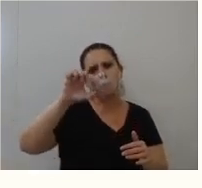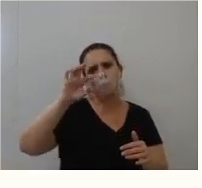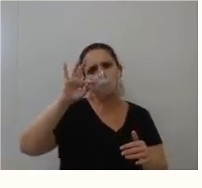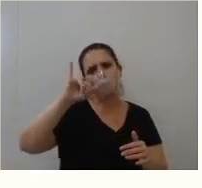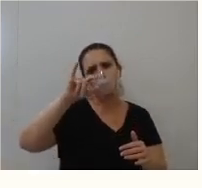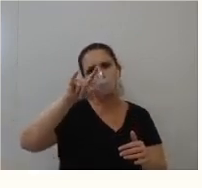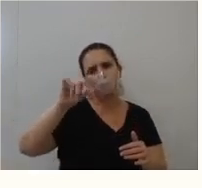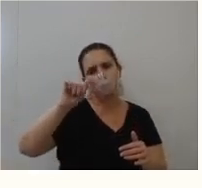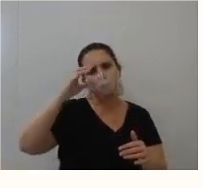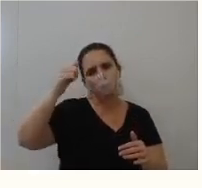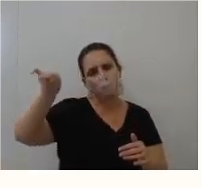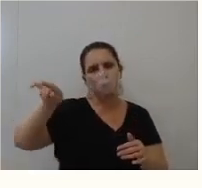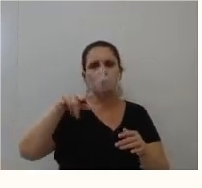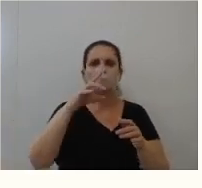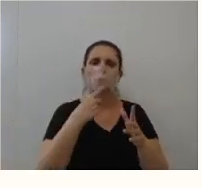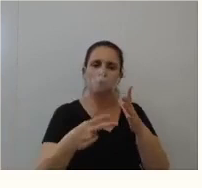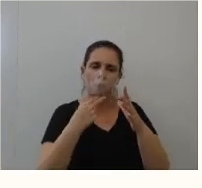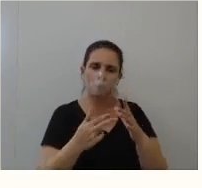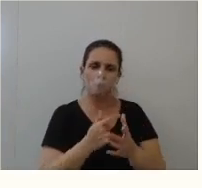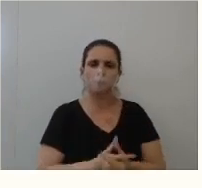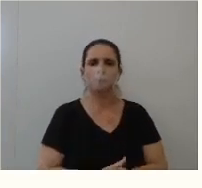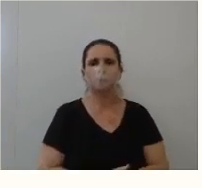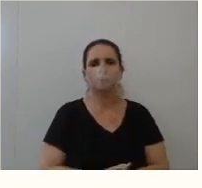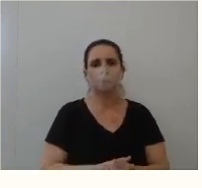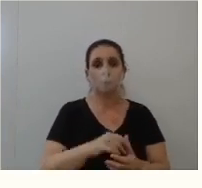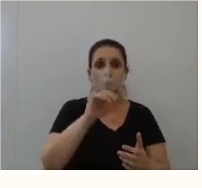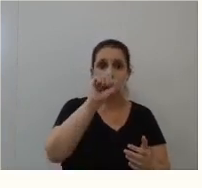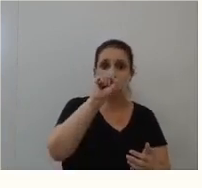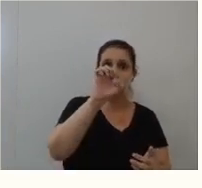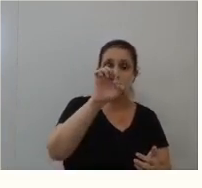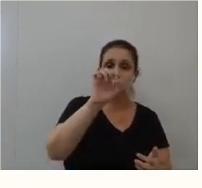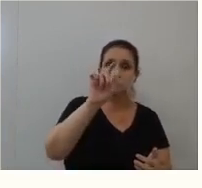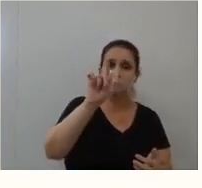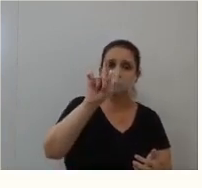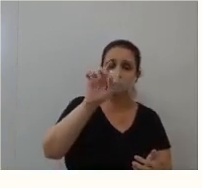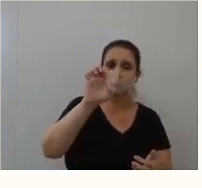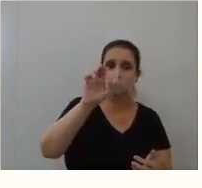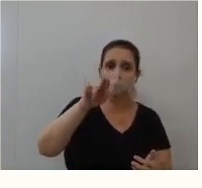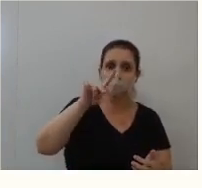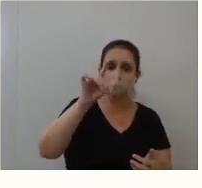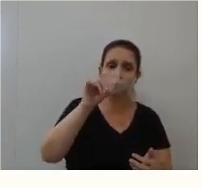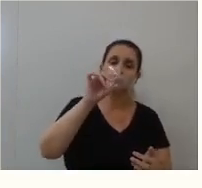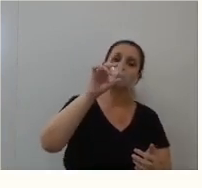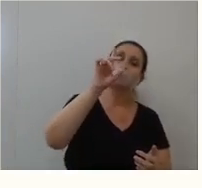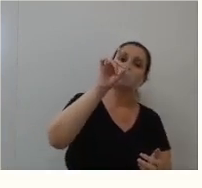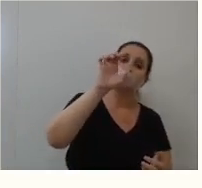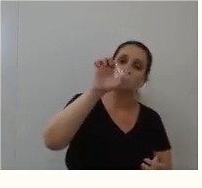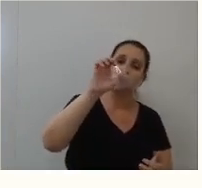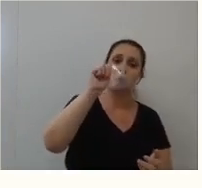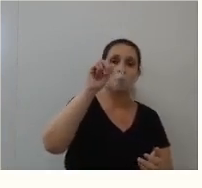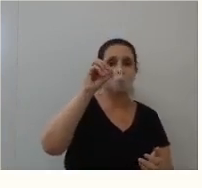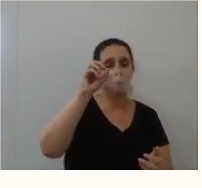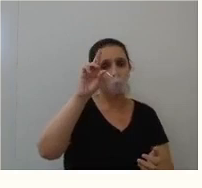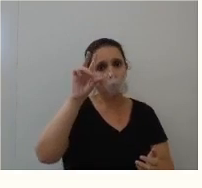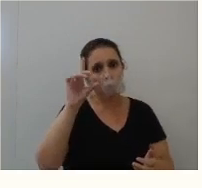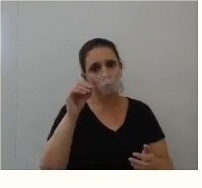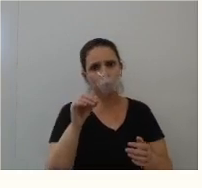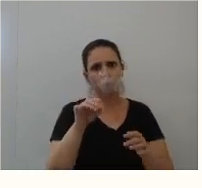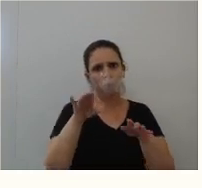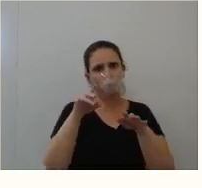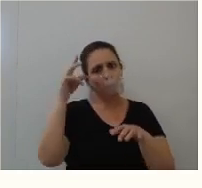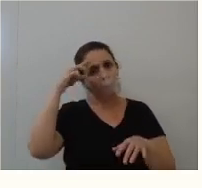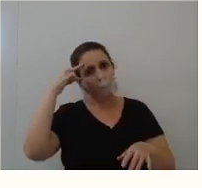pensador russo Mikhail Bakhtin. Olha o que ele vai dizer. De acordo com Bakhtin,